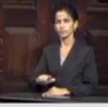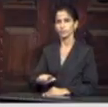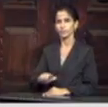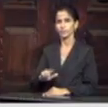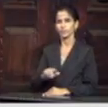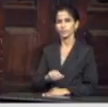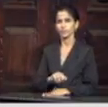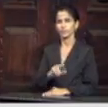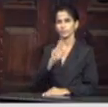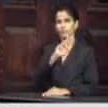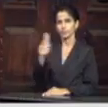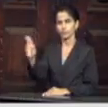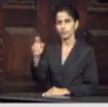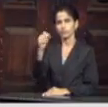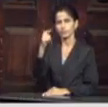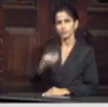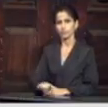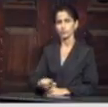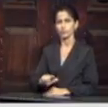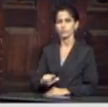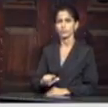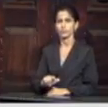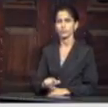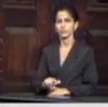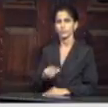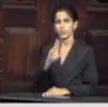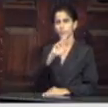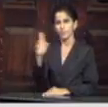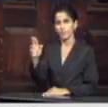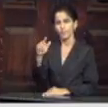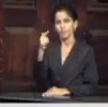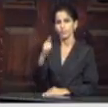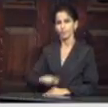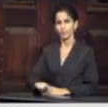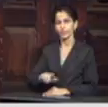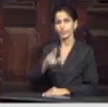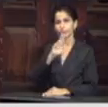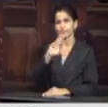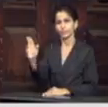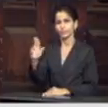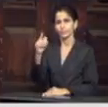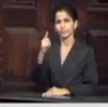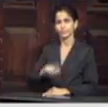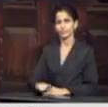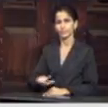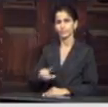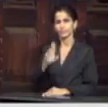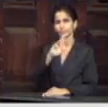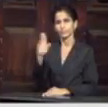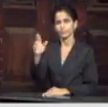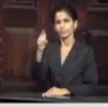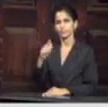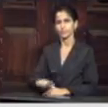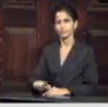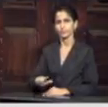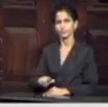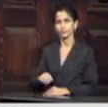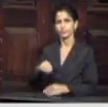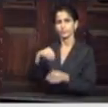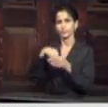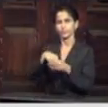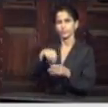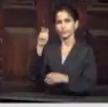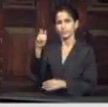Giovanni, Marcos Miller, Pedro Augusto, Renato Cosolino e tia Ju.